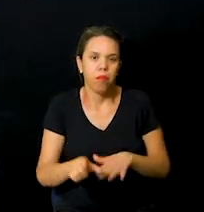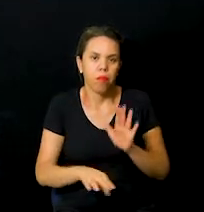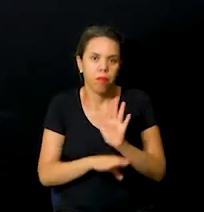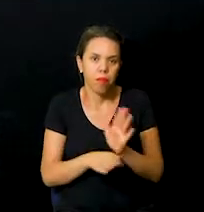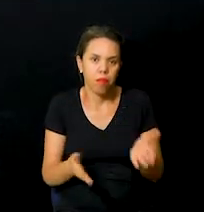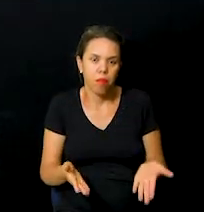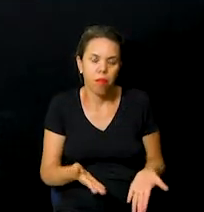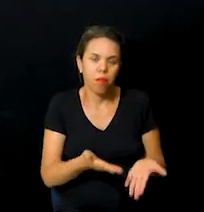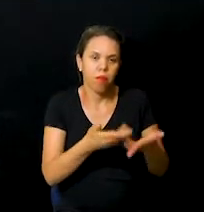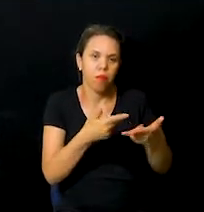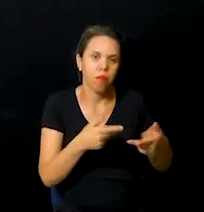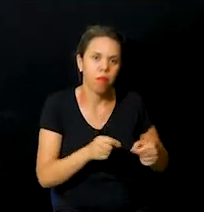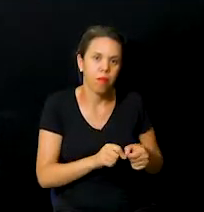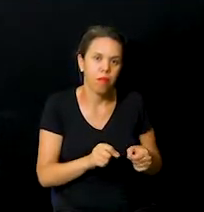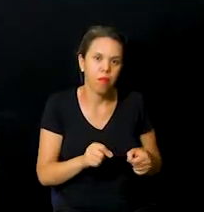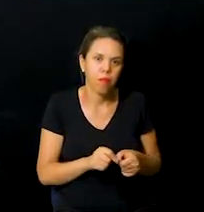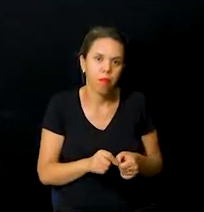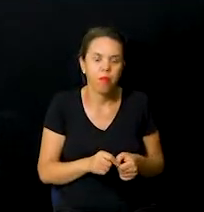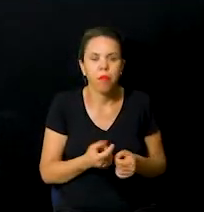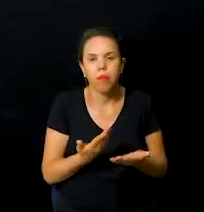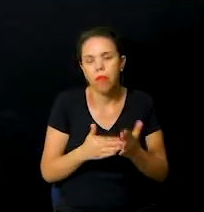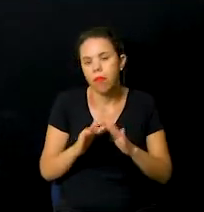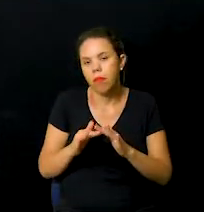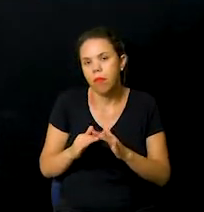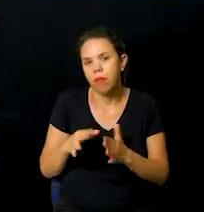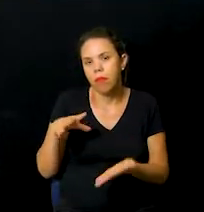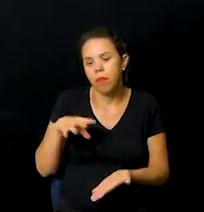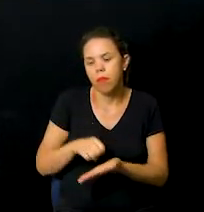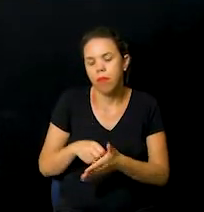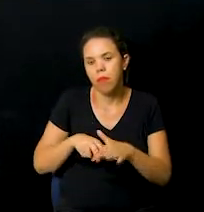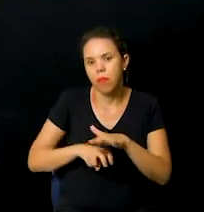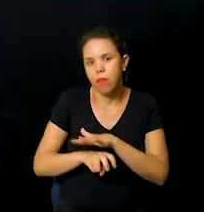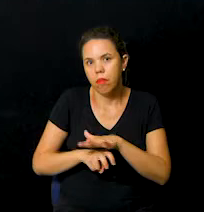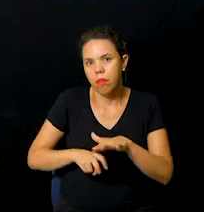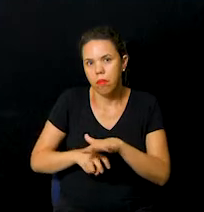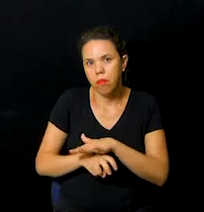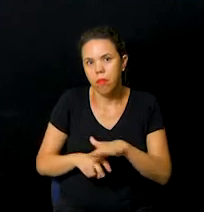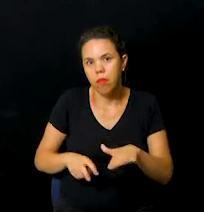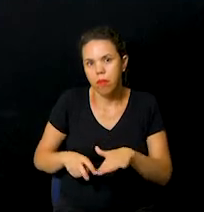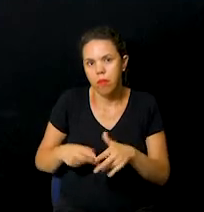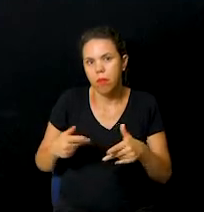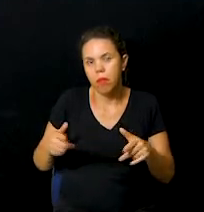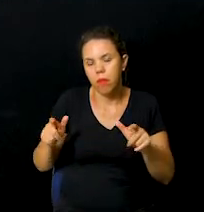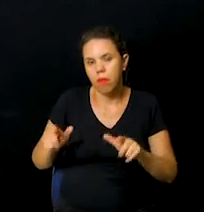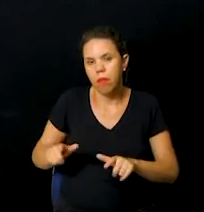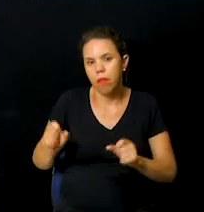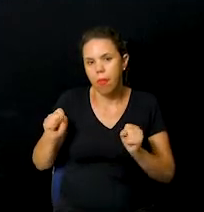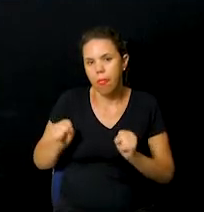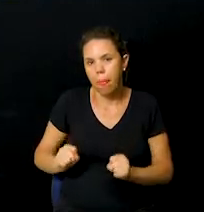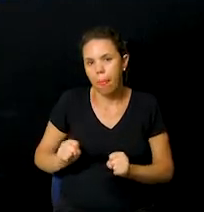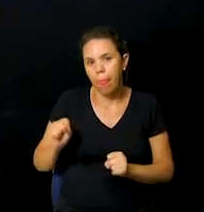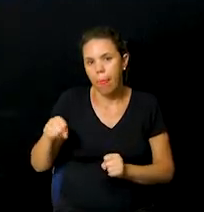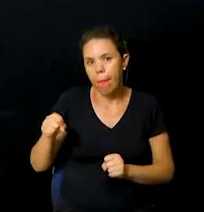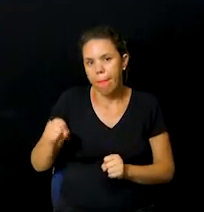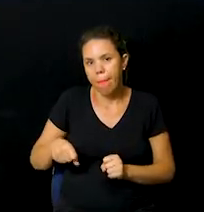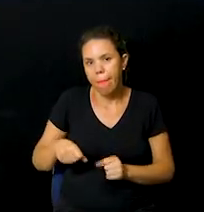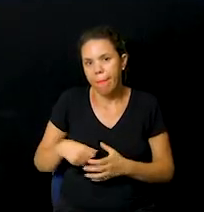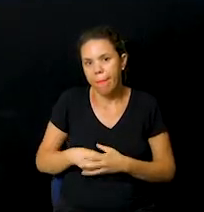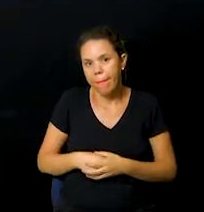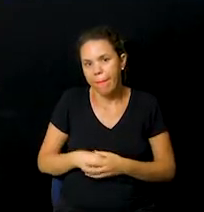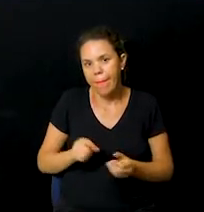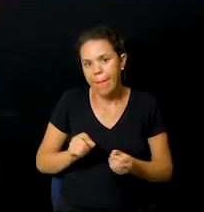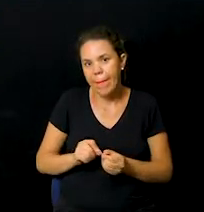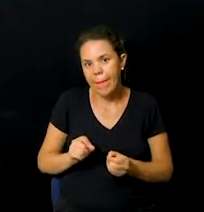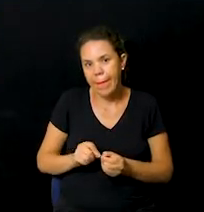colocar uma pessoa para ajudá-la, ela colocar então numa escolinha, ela colocar numa creche, ou ela colocar em algum lugar onde ela possa